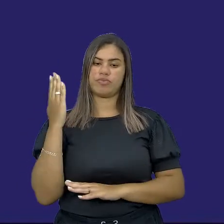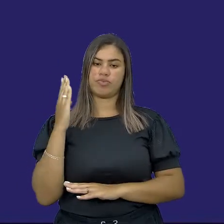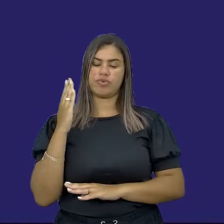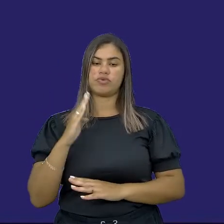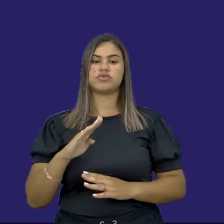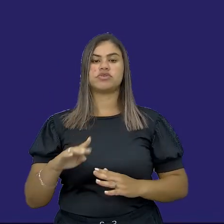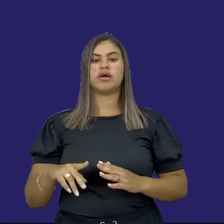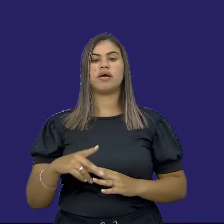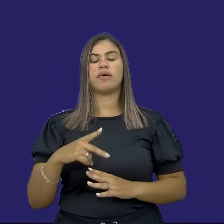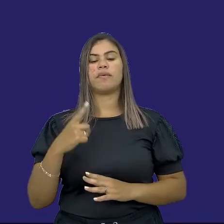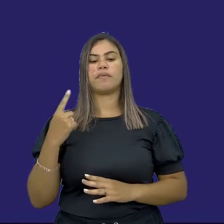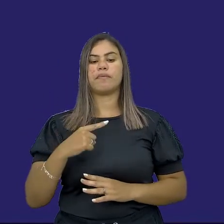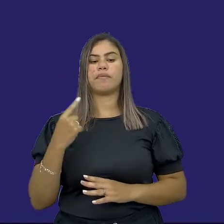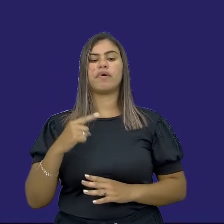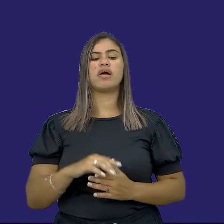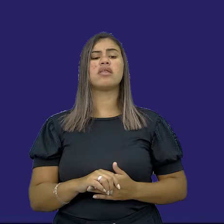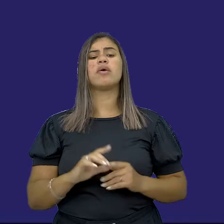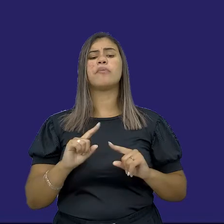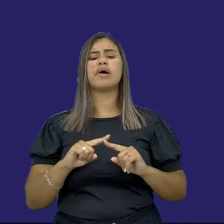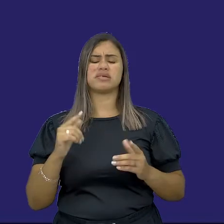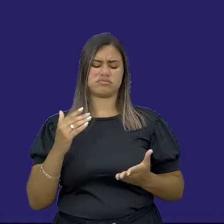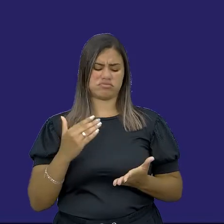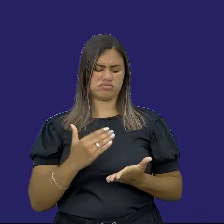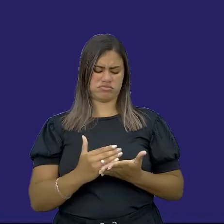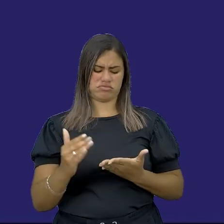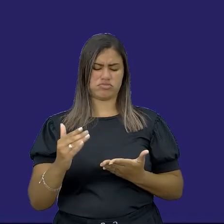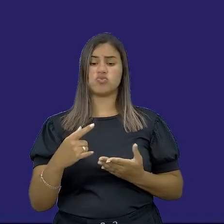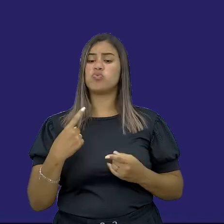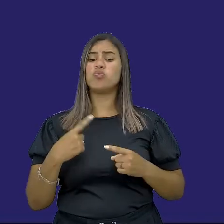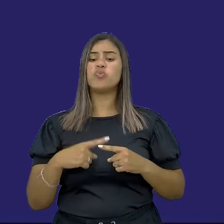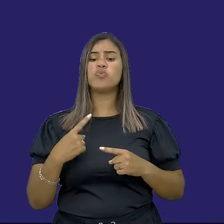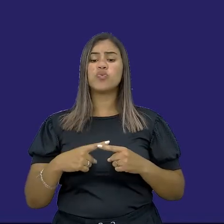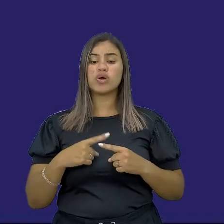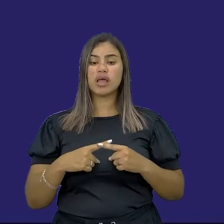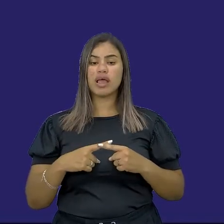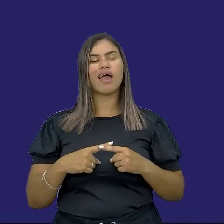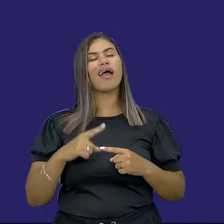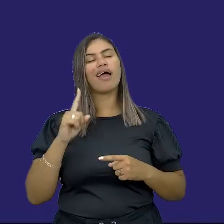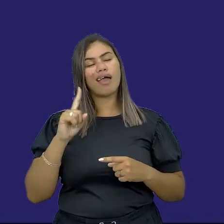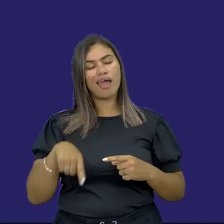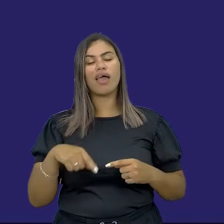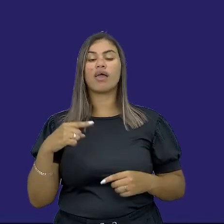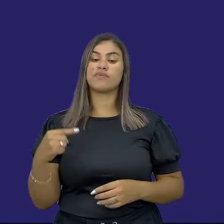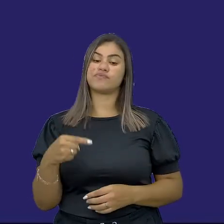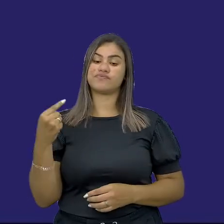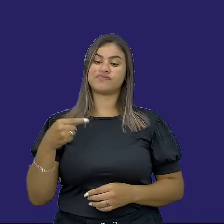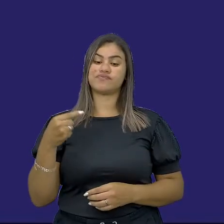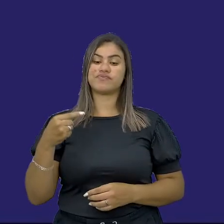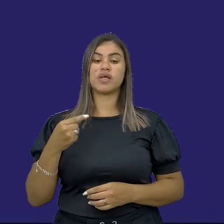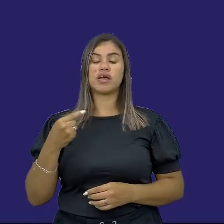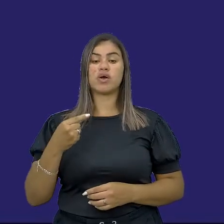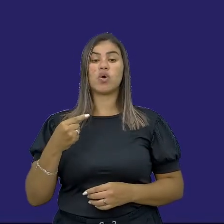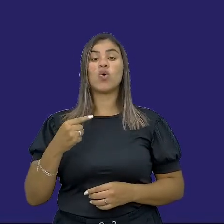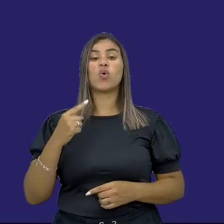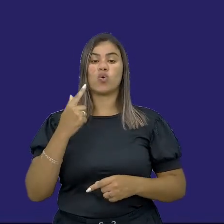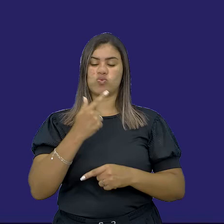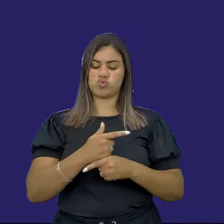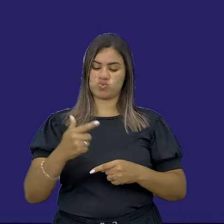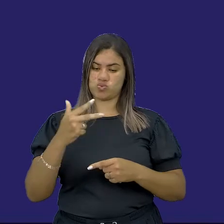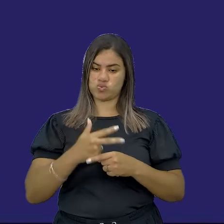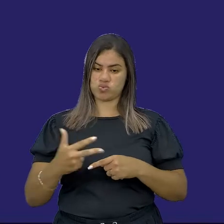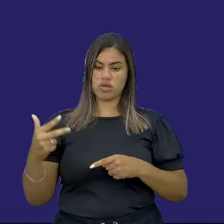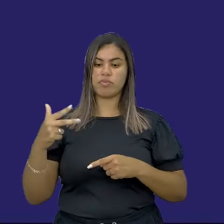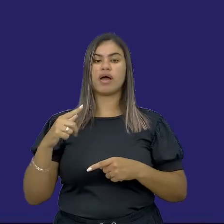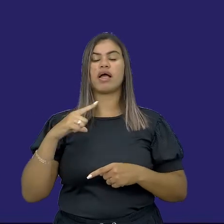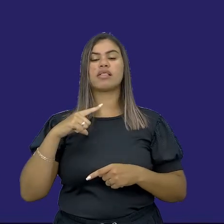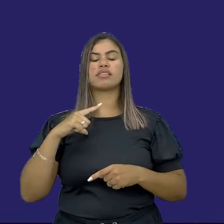que eu mencionei iniciar? Porque nós vamos trabalhar hoje com a parte 1, né? E daqui 15 dias, depois da formação de etapa,